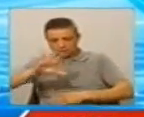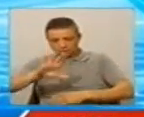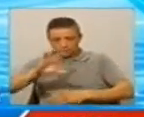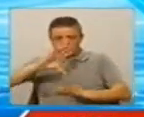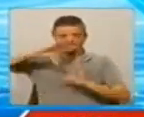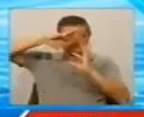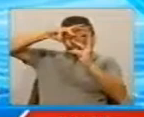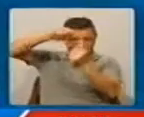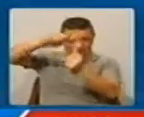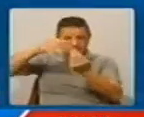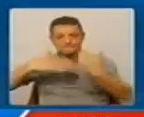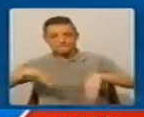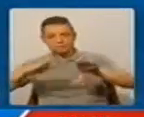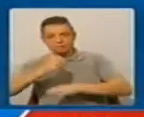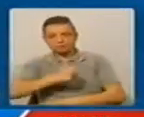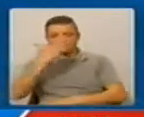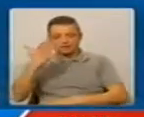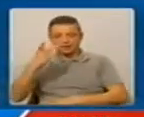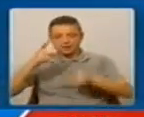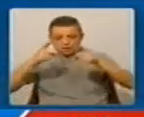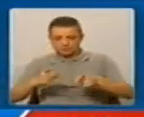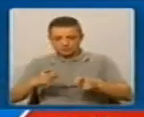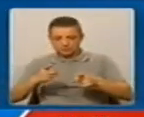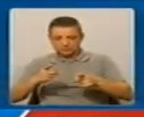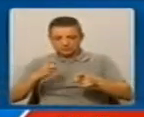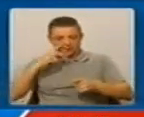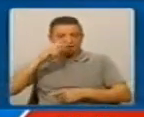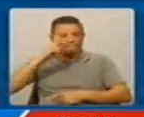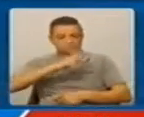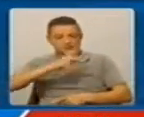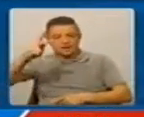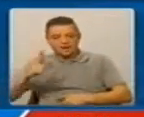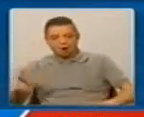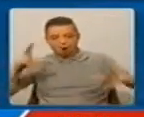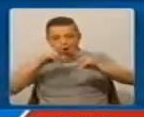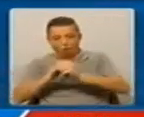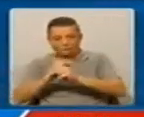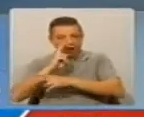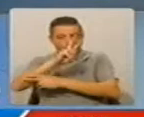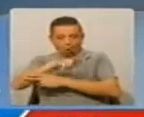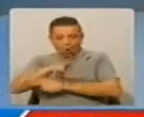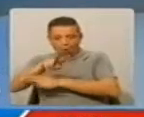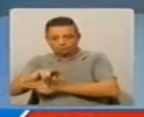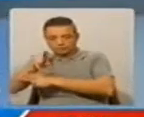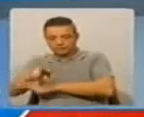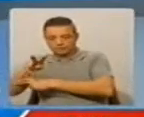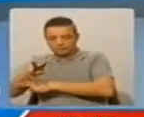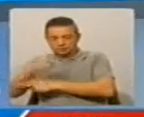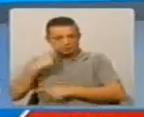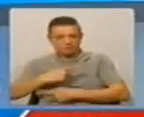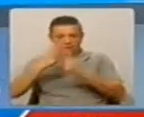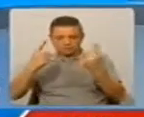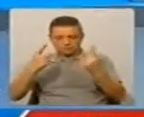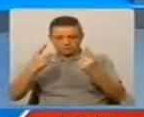Planetária. Miguel, muito bom dia. Bom dia. Começamos hoje a nossa viagem com novas observações que revelaram alinhamentos nas